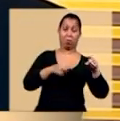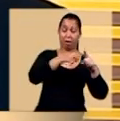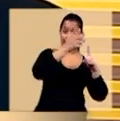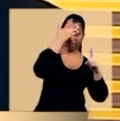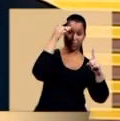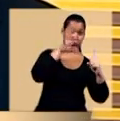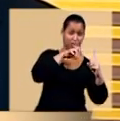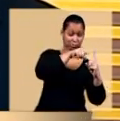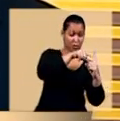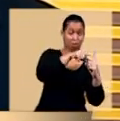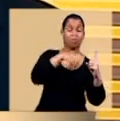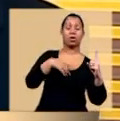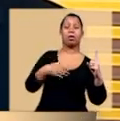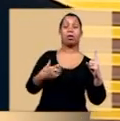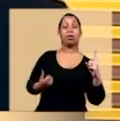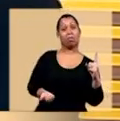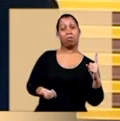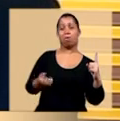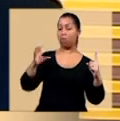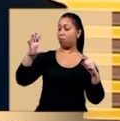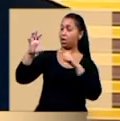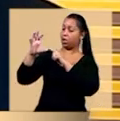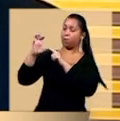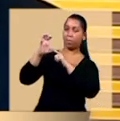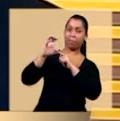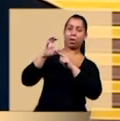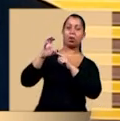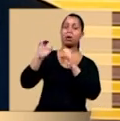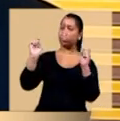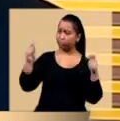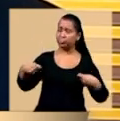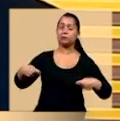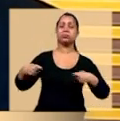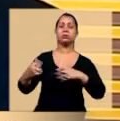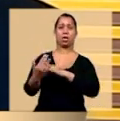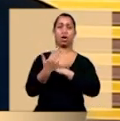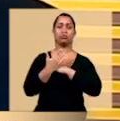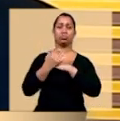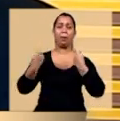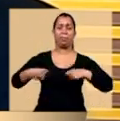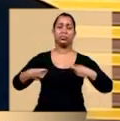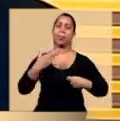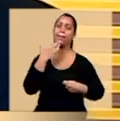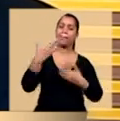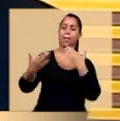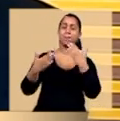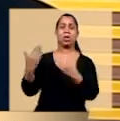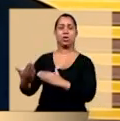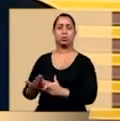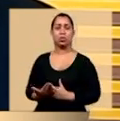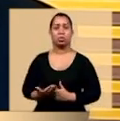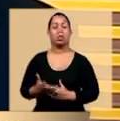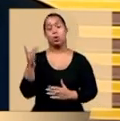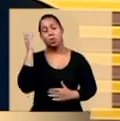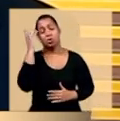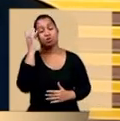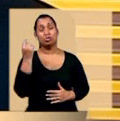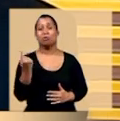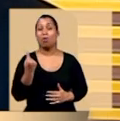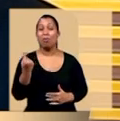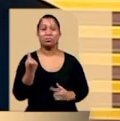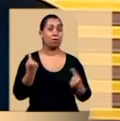a vítima e até mesmo o ofensor, que eles procurem ajuda, que eles se conscientizem